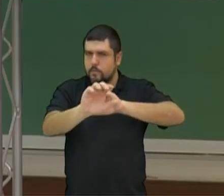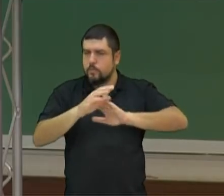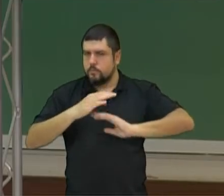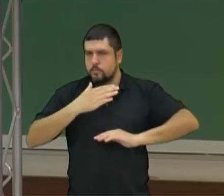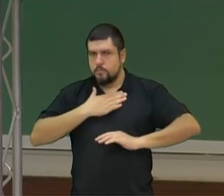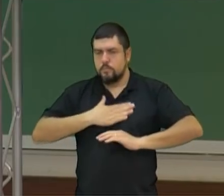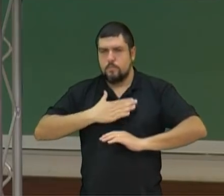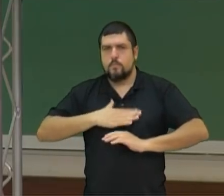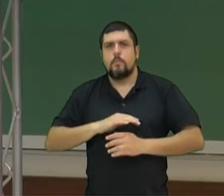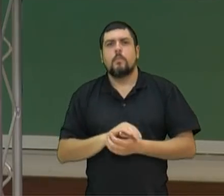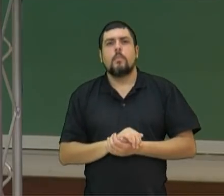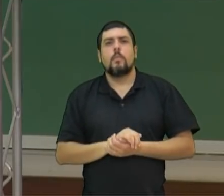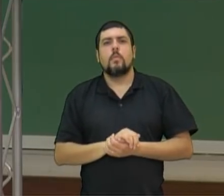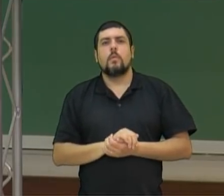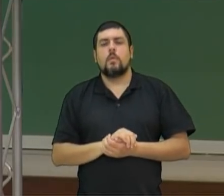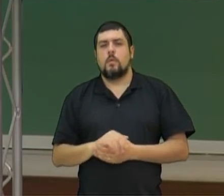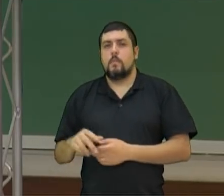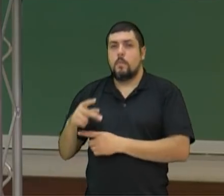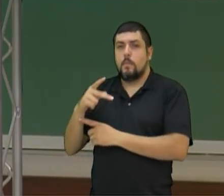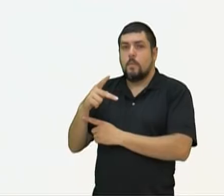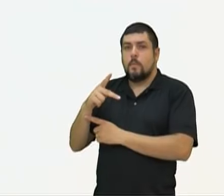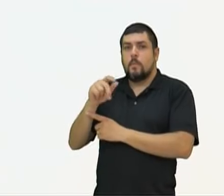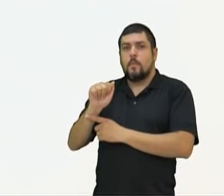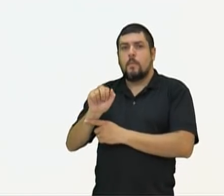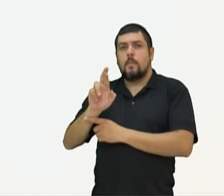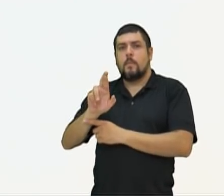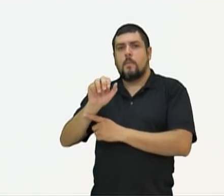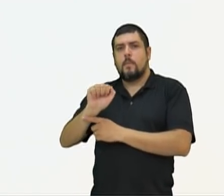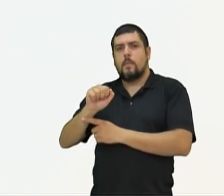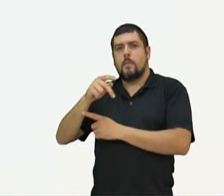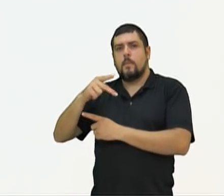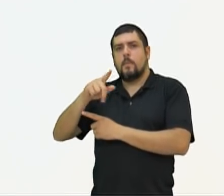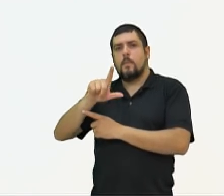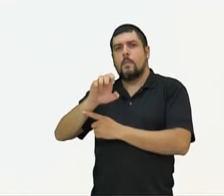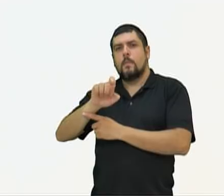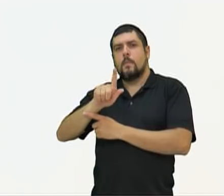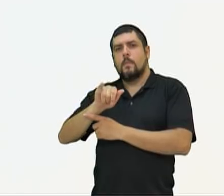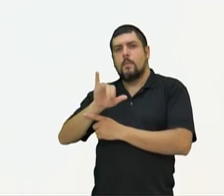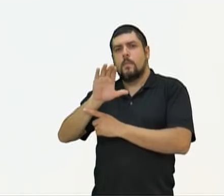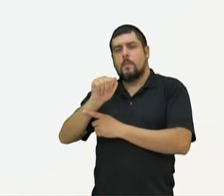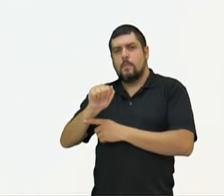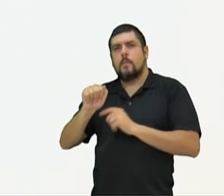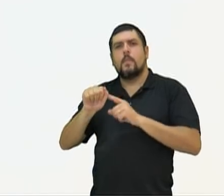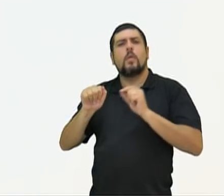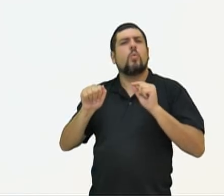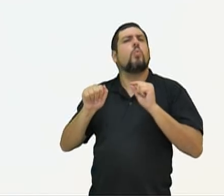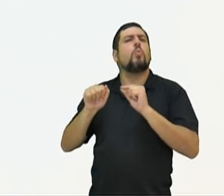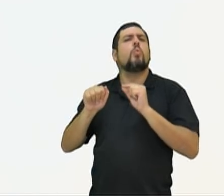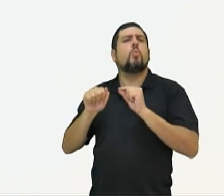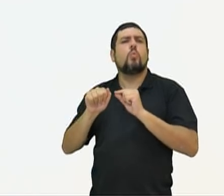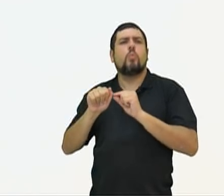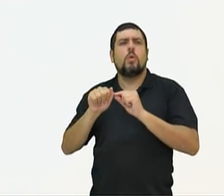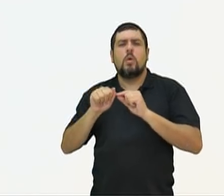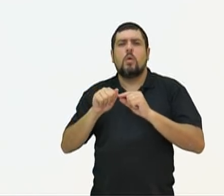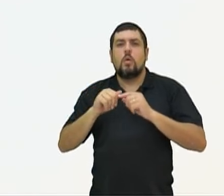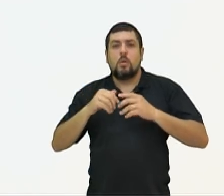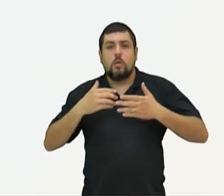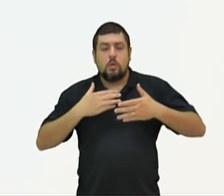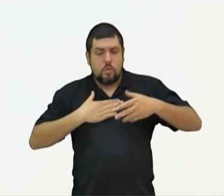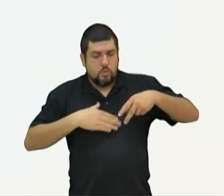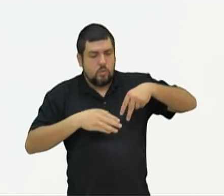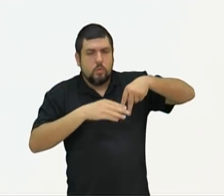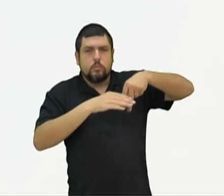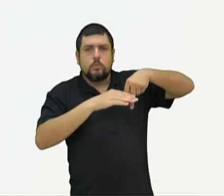eu falo de paraplégico, é uma condição do nosso corpo que nós falamos que é uma paraplegia, que